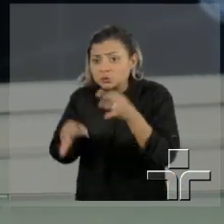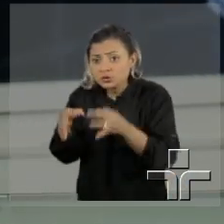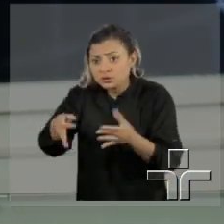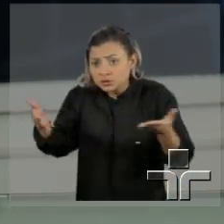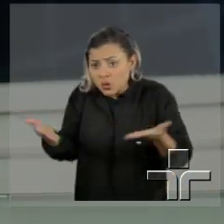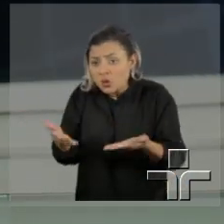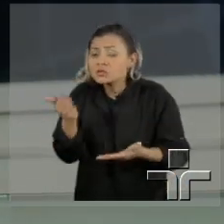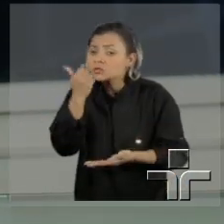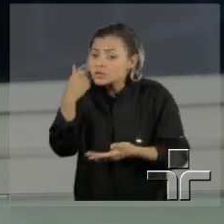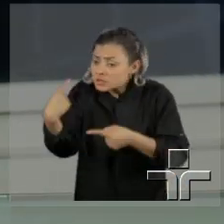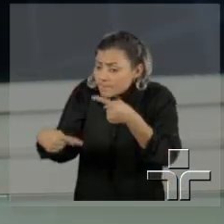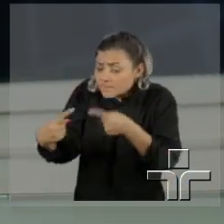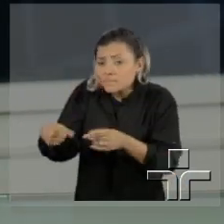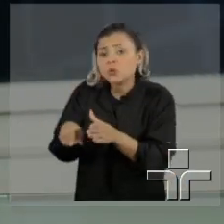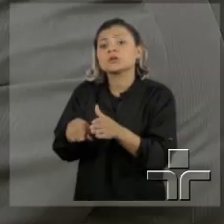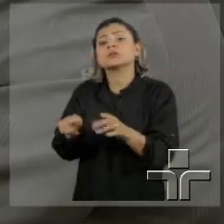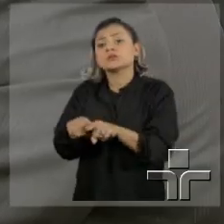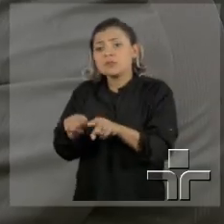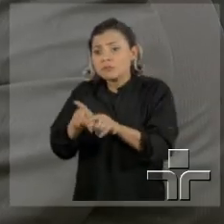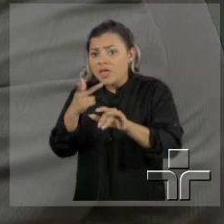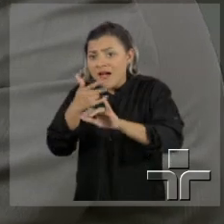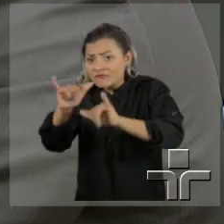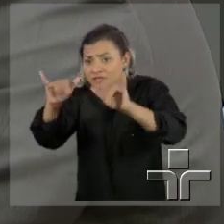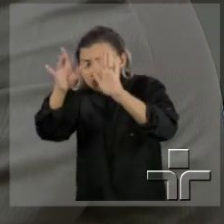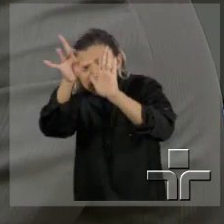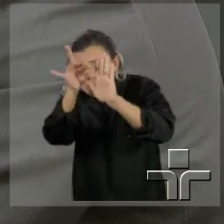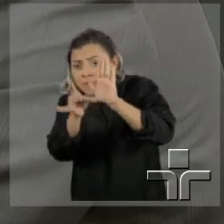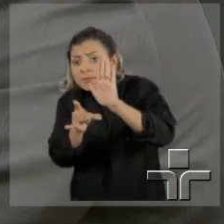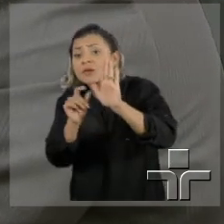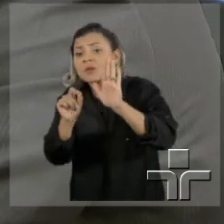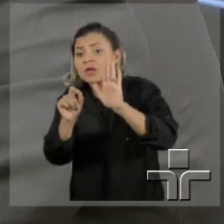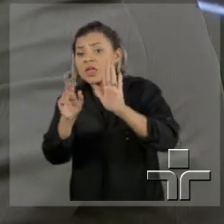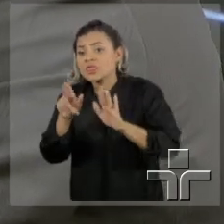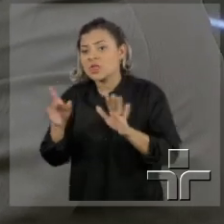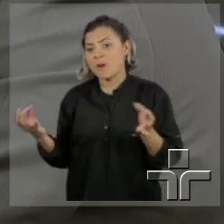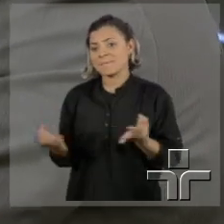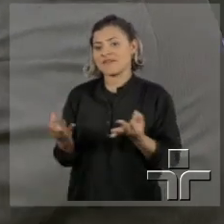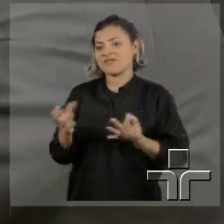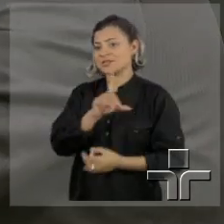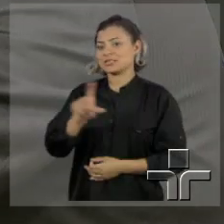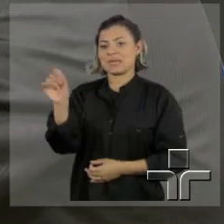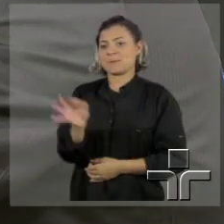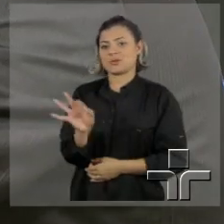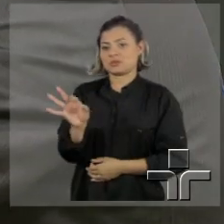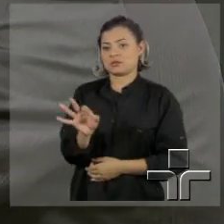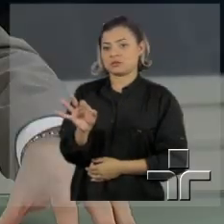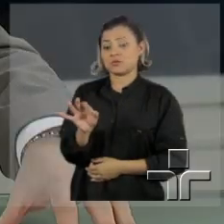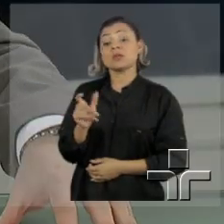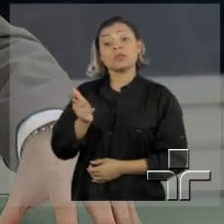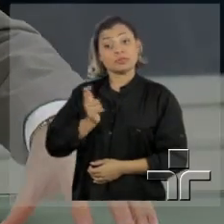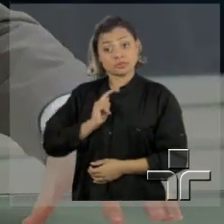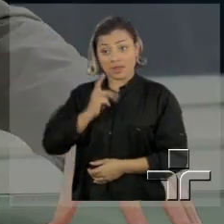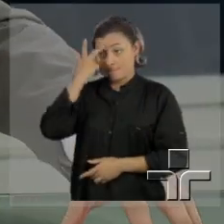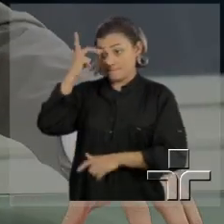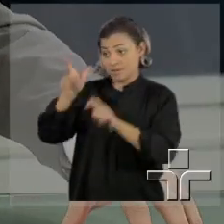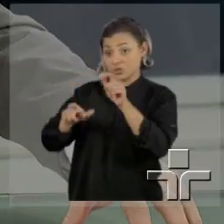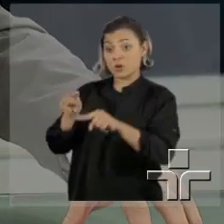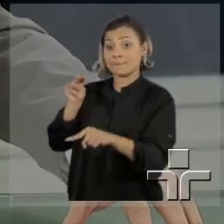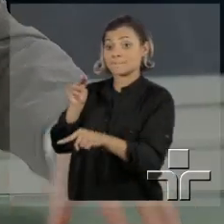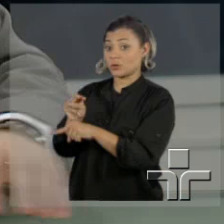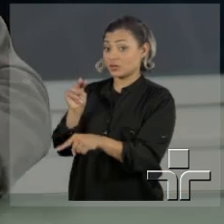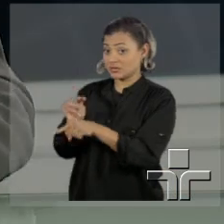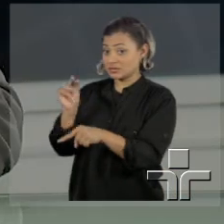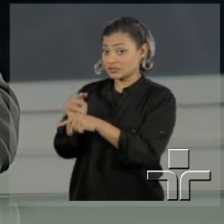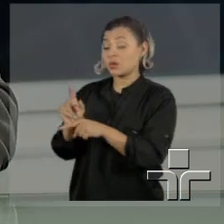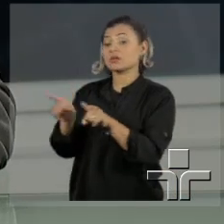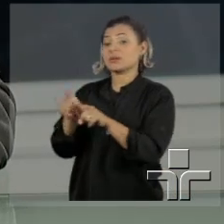a ciência política, quando trata disso, não são ciências exatas. Perceba que tem a proteção do cidadão na questão da lavagem